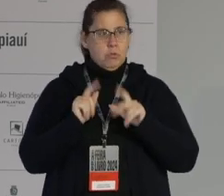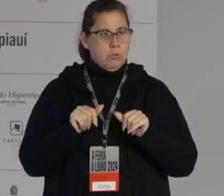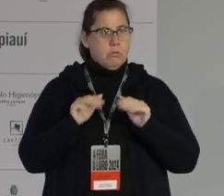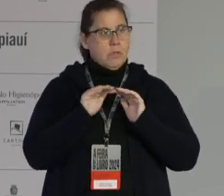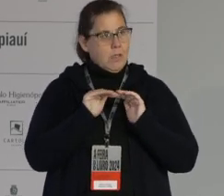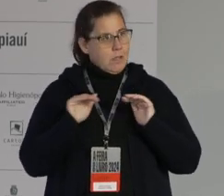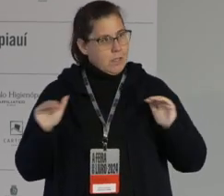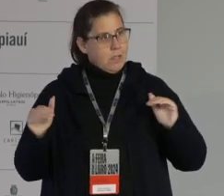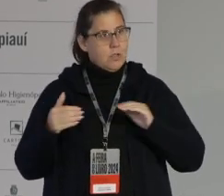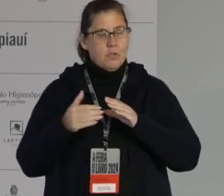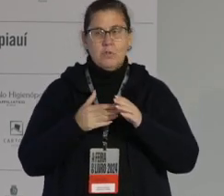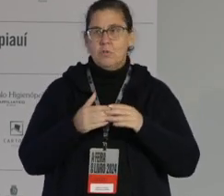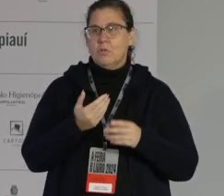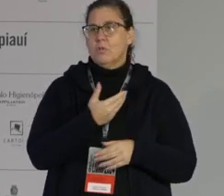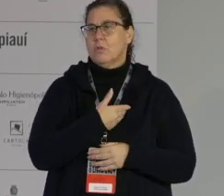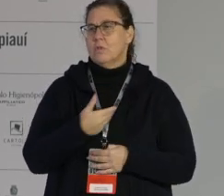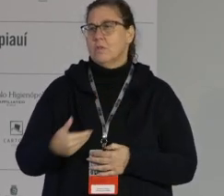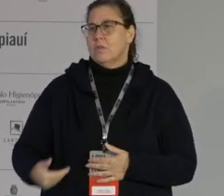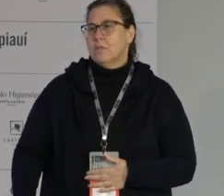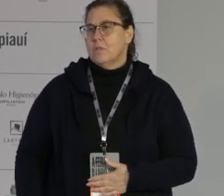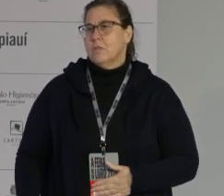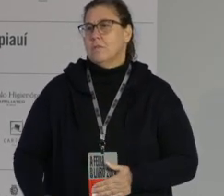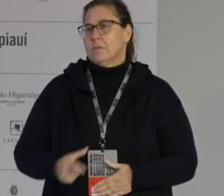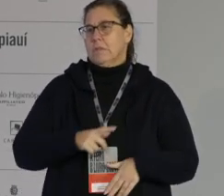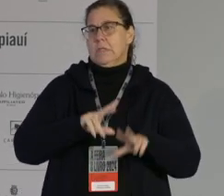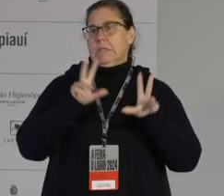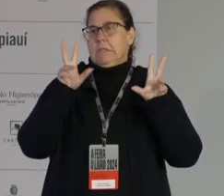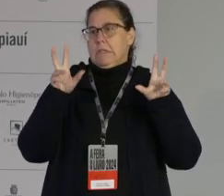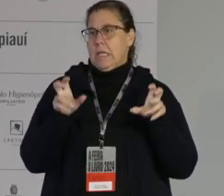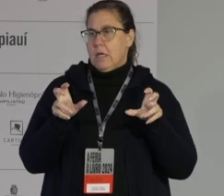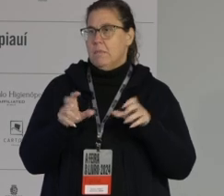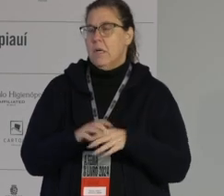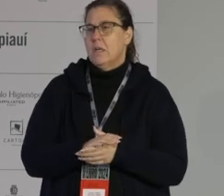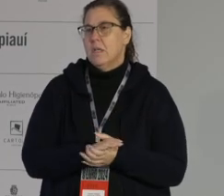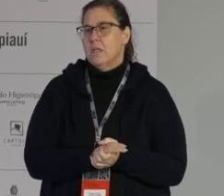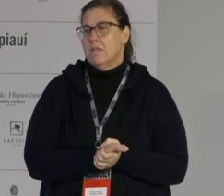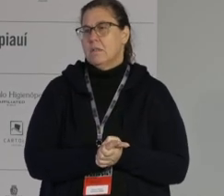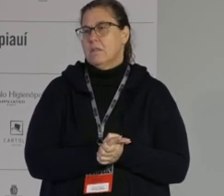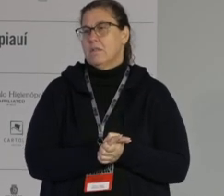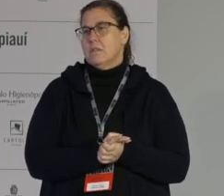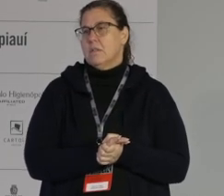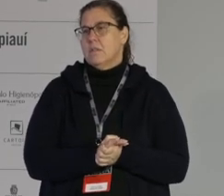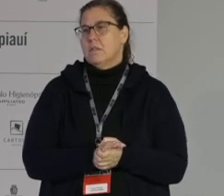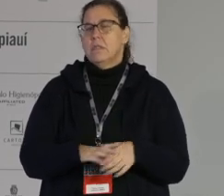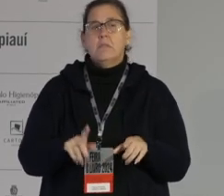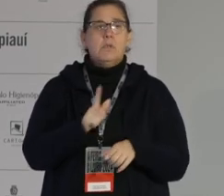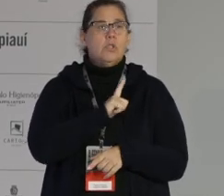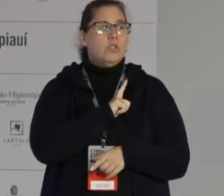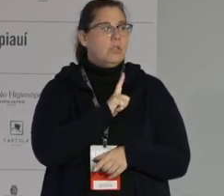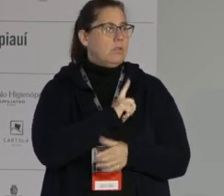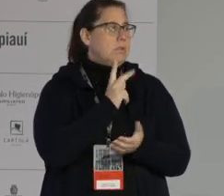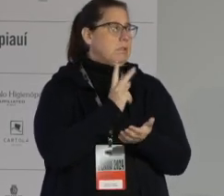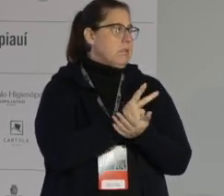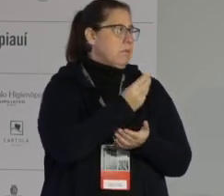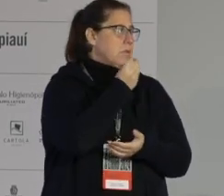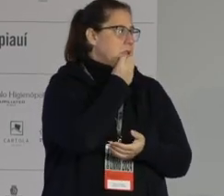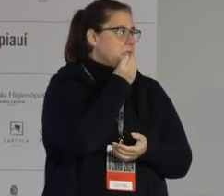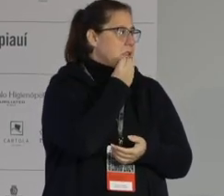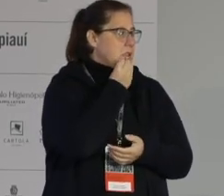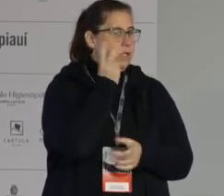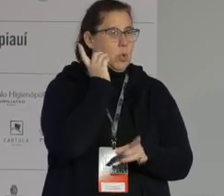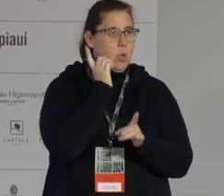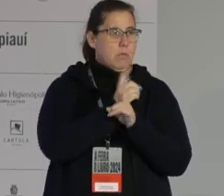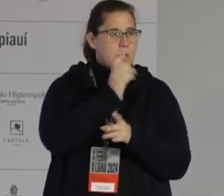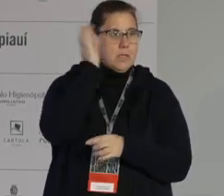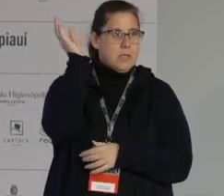do concurso público, né? Então, tem esse tema. Então, assim, e, no caso dos Getulinhos, eles estão sempre buscando esse Brasil. Eu